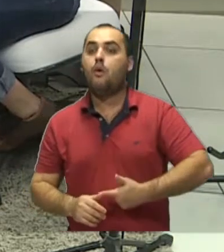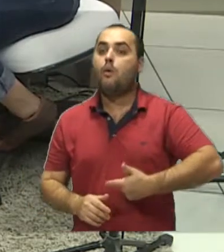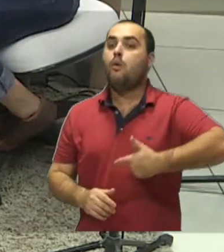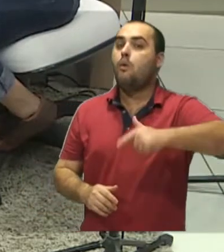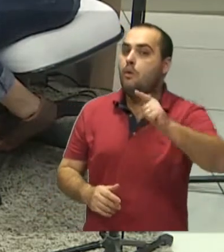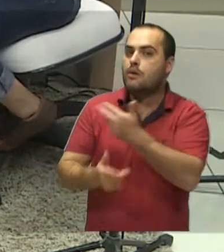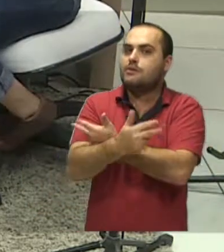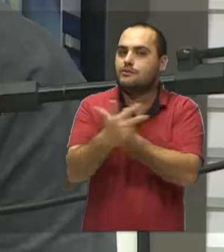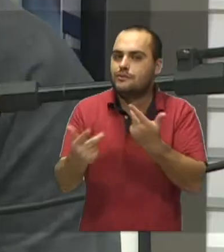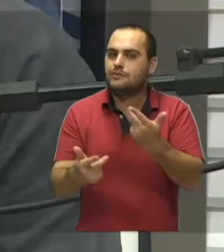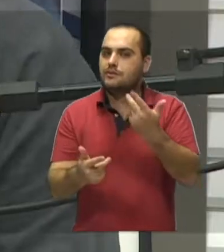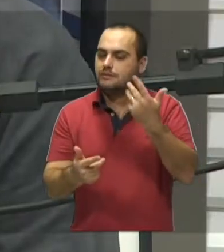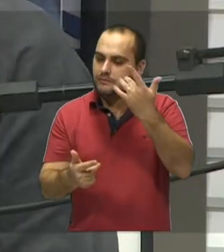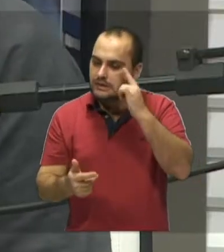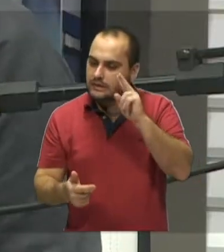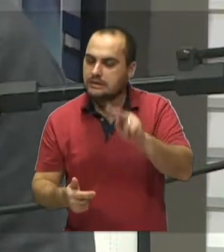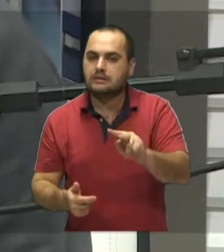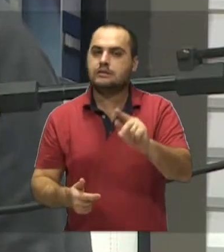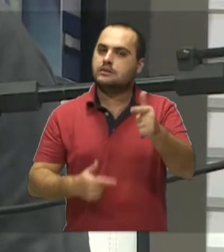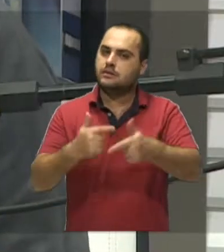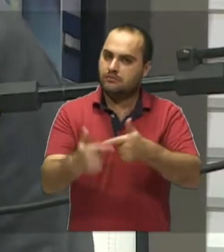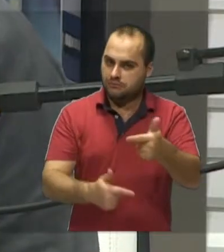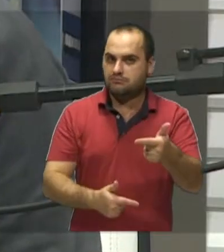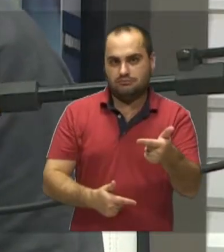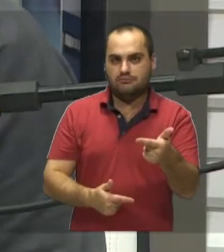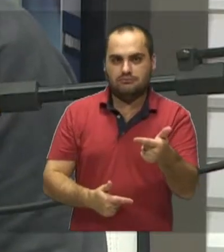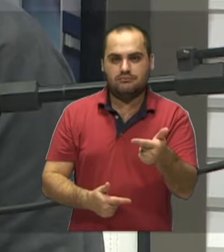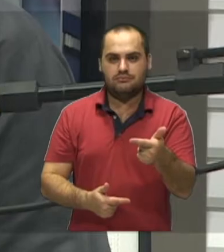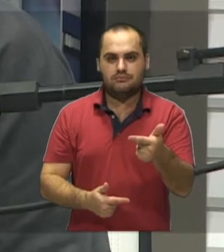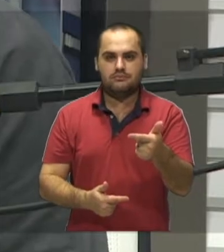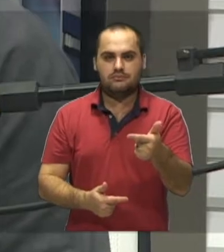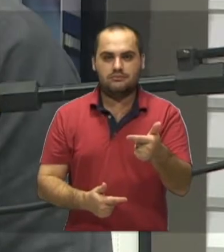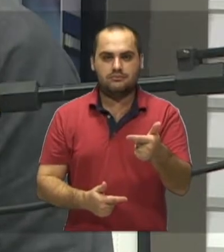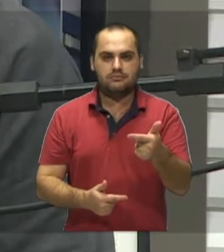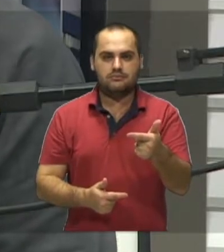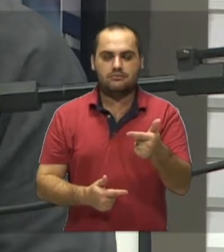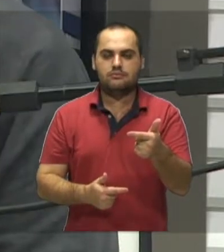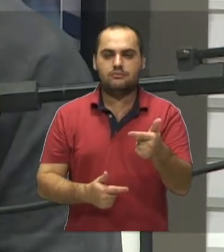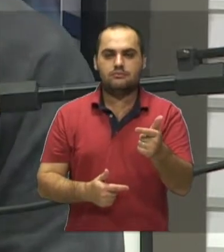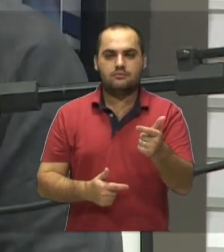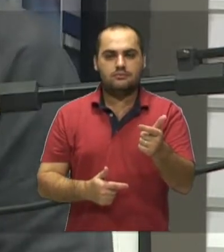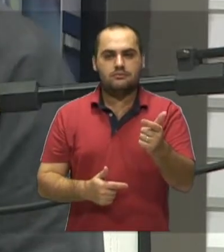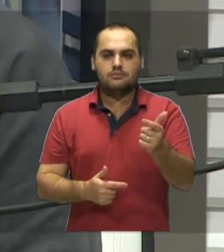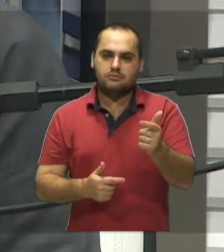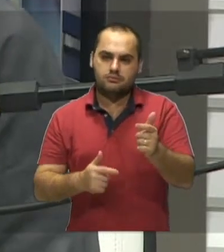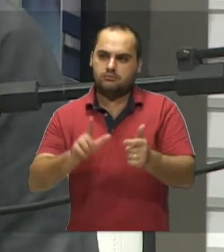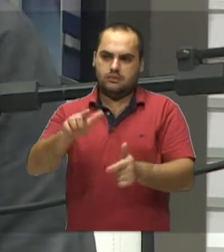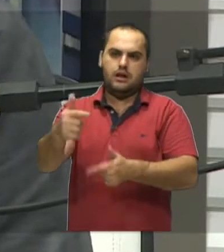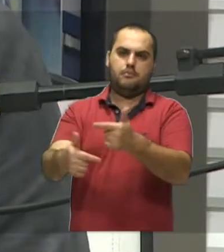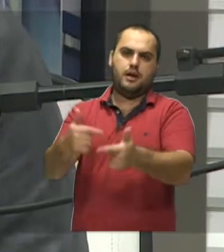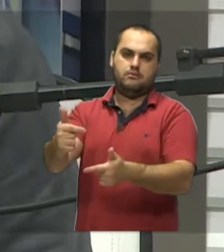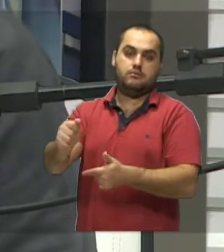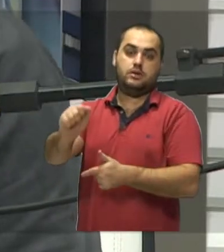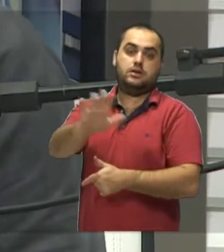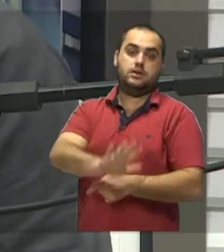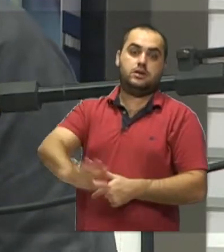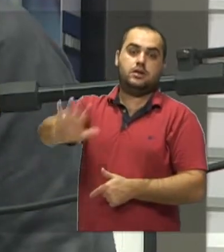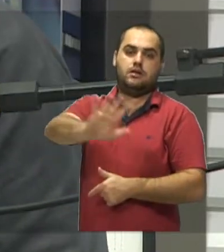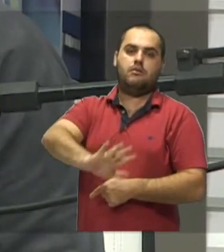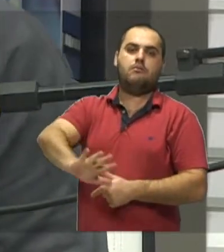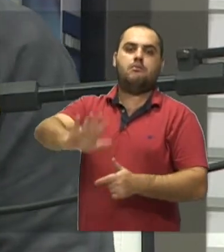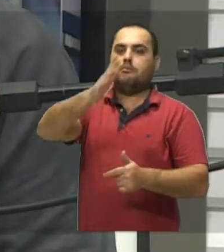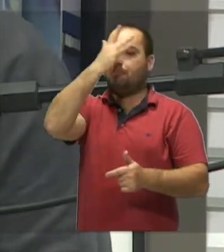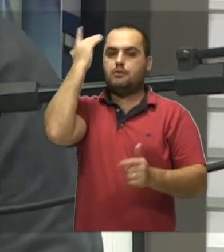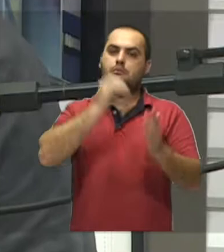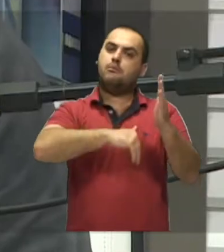chamam a atenção. Então, claro, quando você vai fazer um trabalho artístico, eu acredito que seja geral, não só para quem toca, mas para quem pinta, para